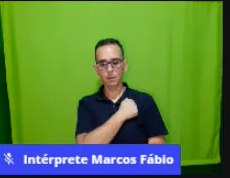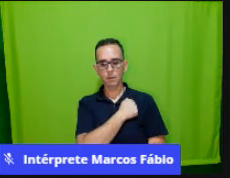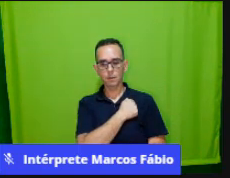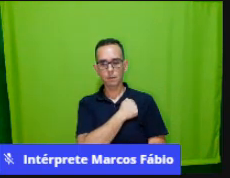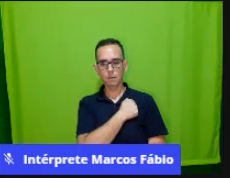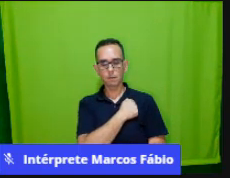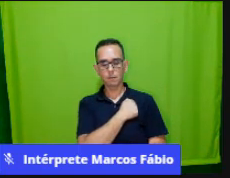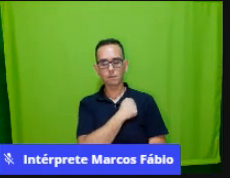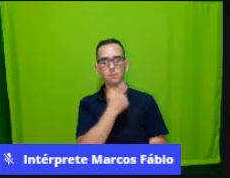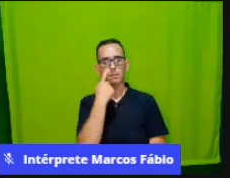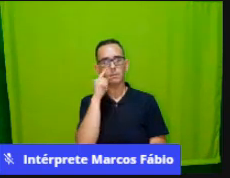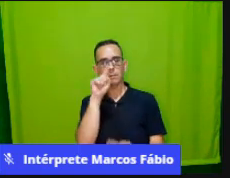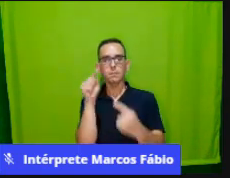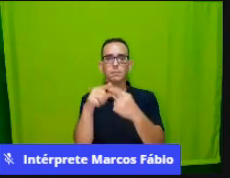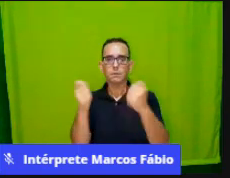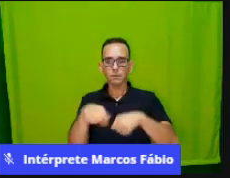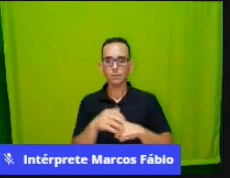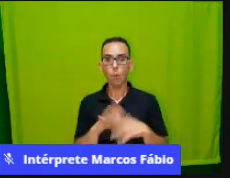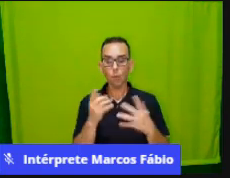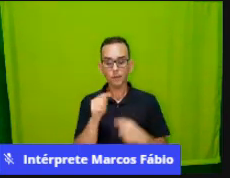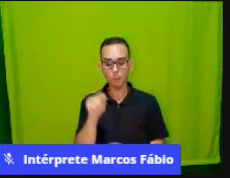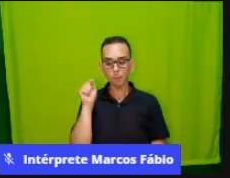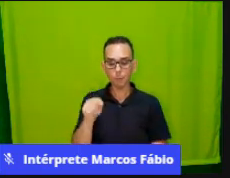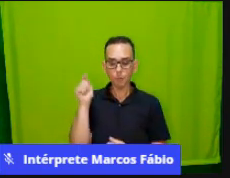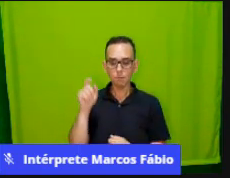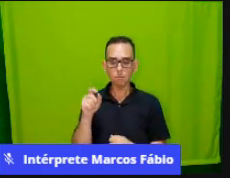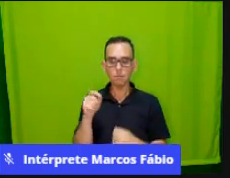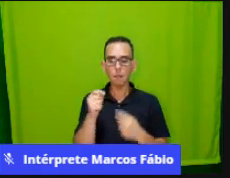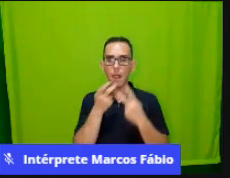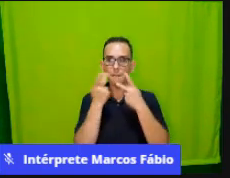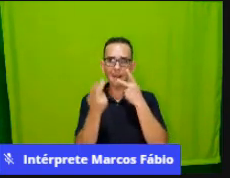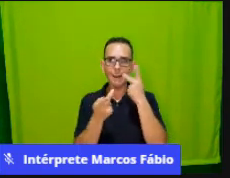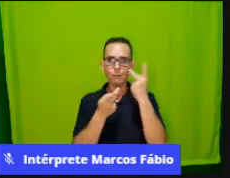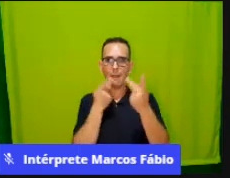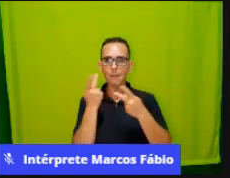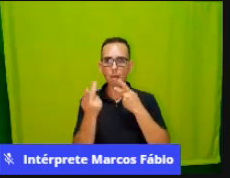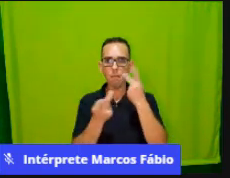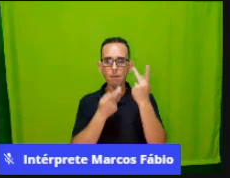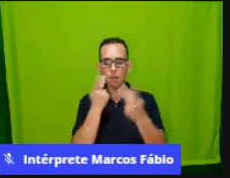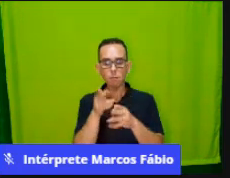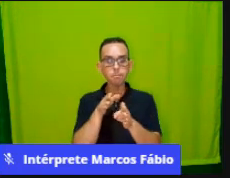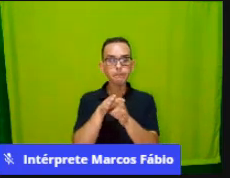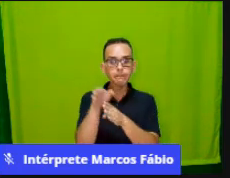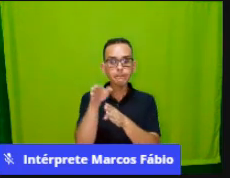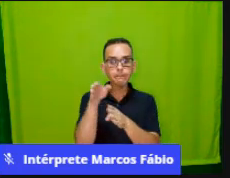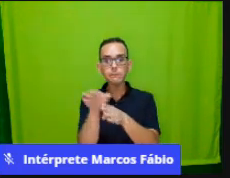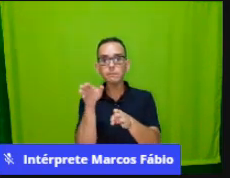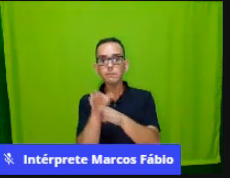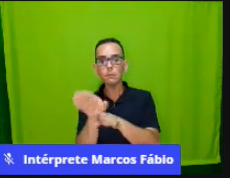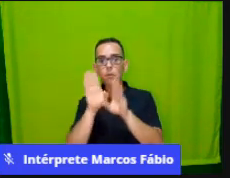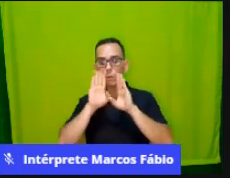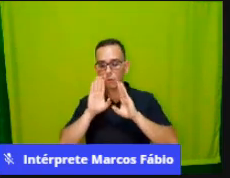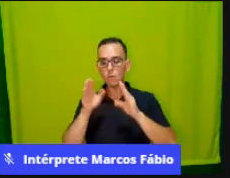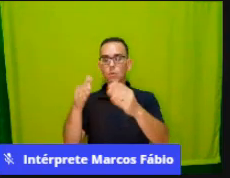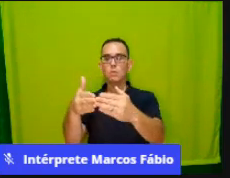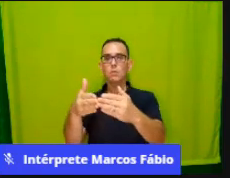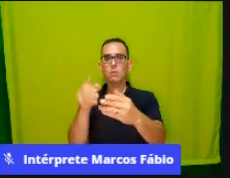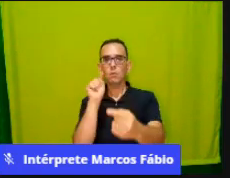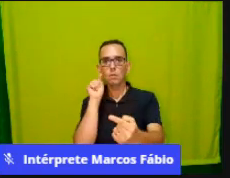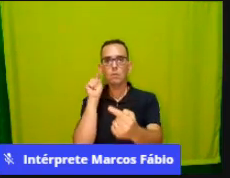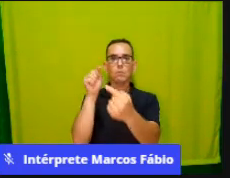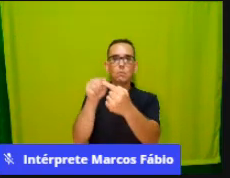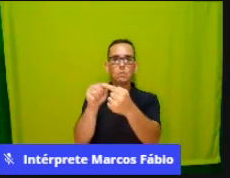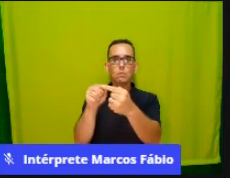nosso aluno. Então, clique aqui e saiba as teclas de acesso. Quando a gente clica, ele emite o som para